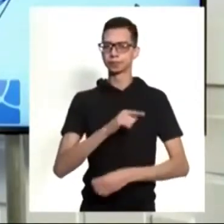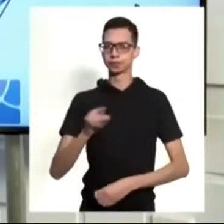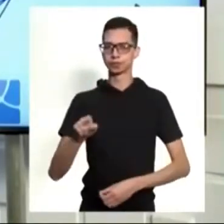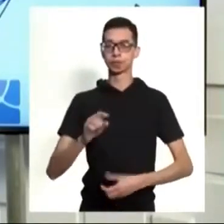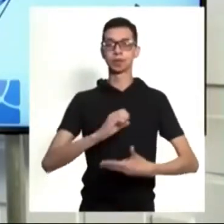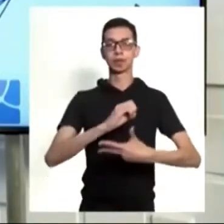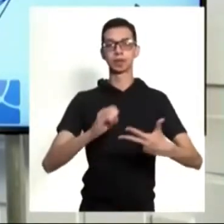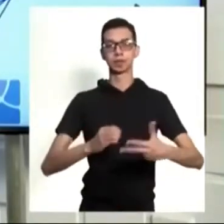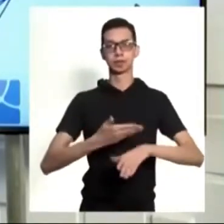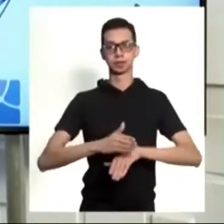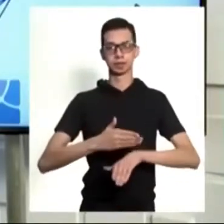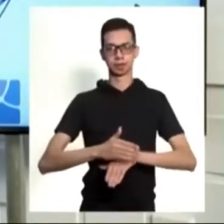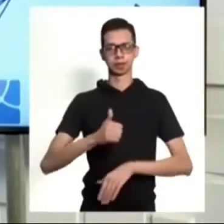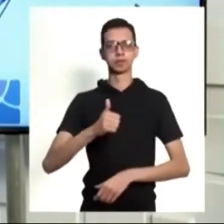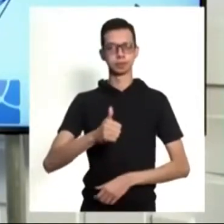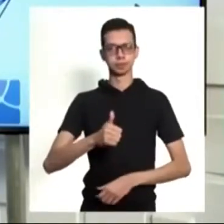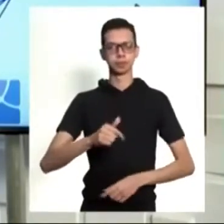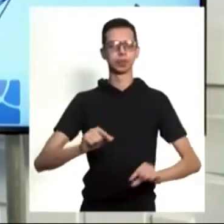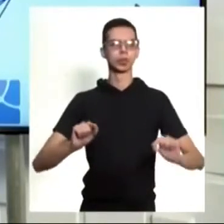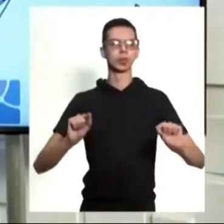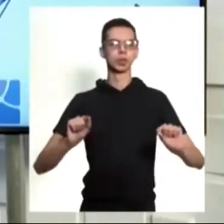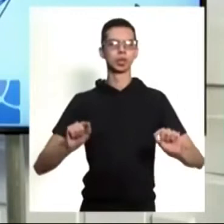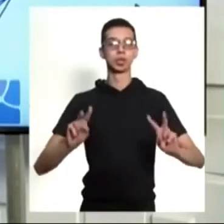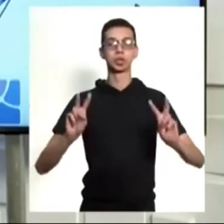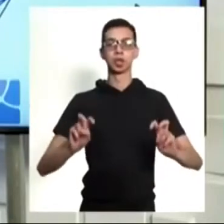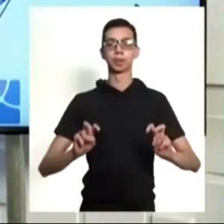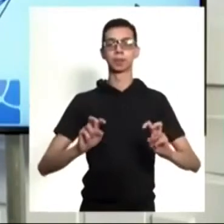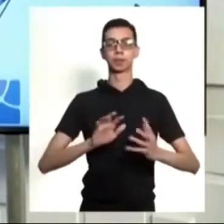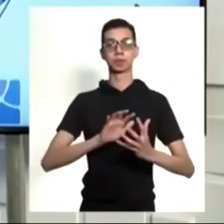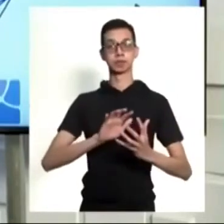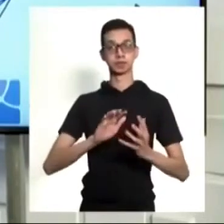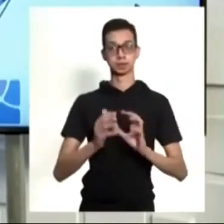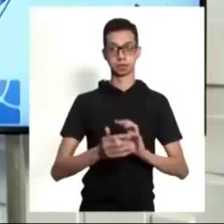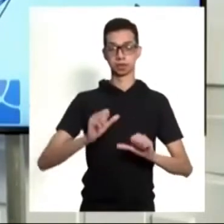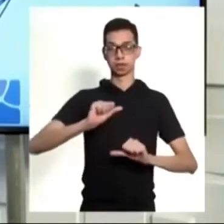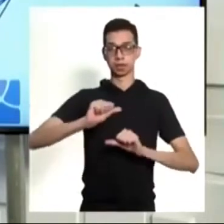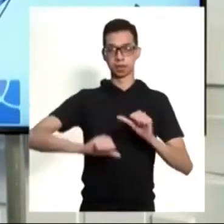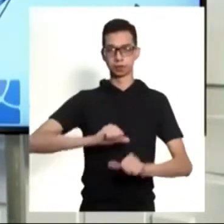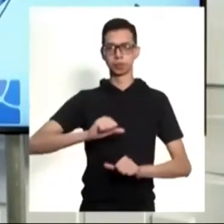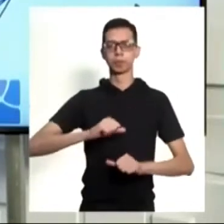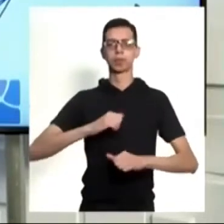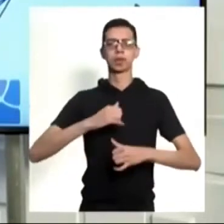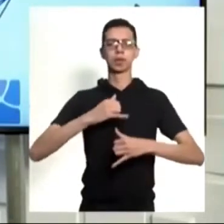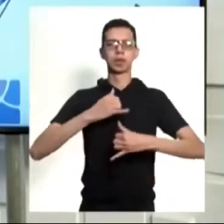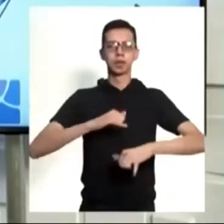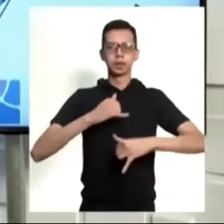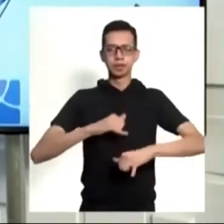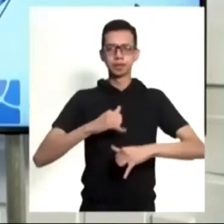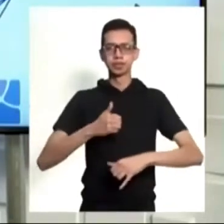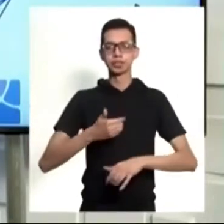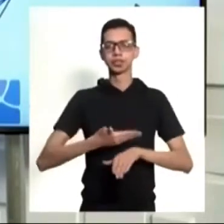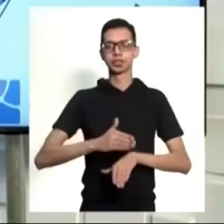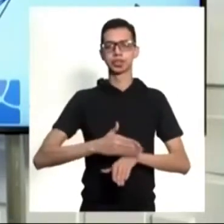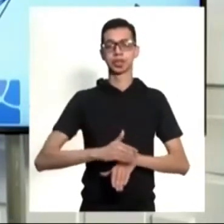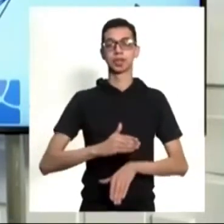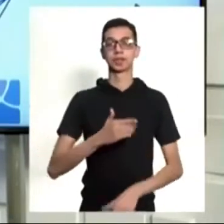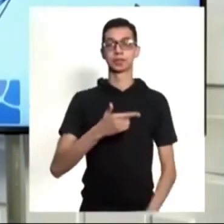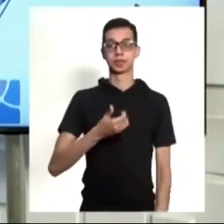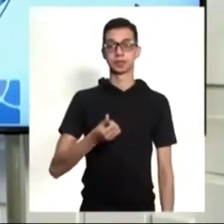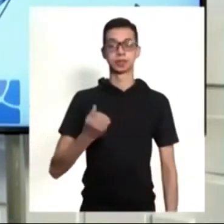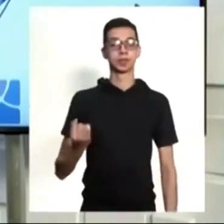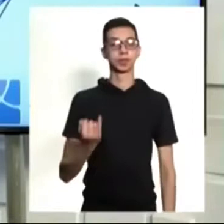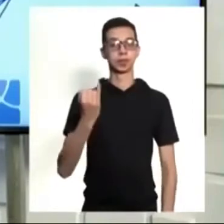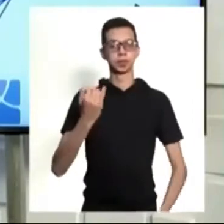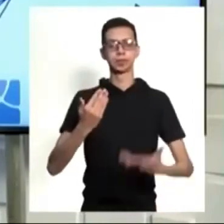Enem, que direciona a parte de transformações de energia, a habilidade 23, que é uma habilidade muito importante que é abordada